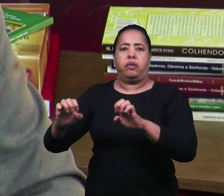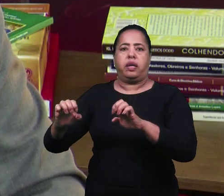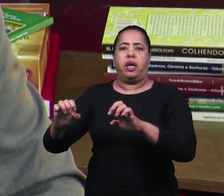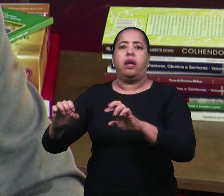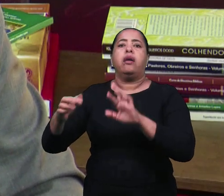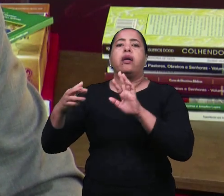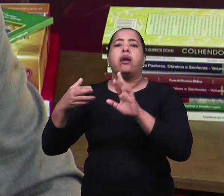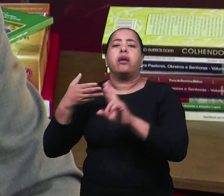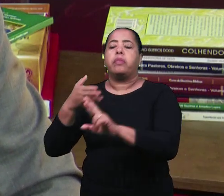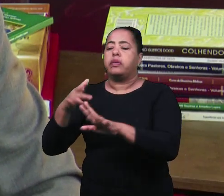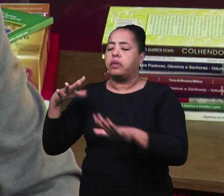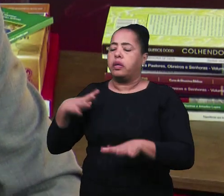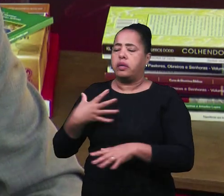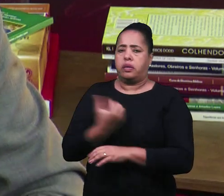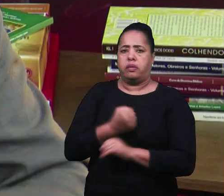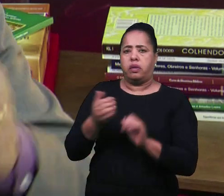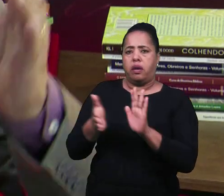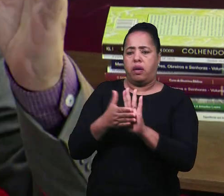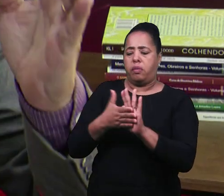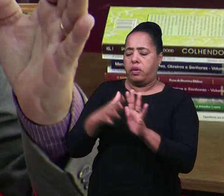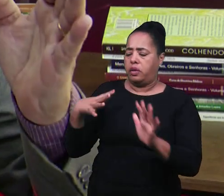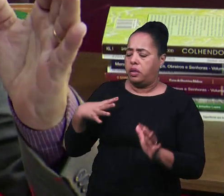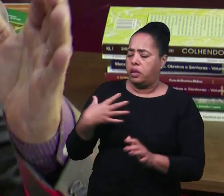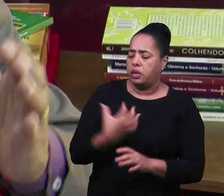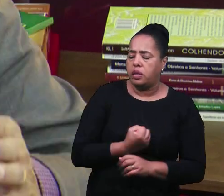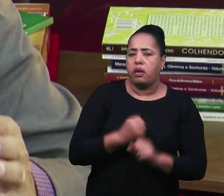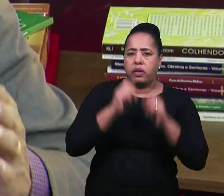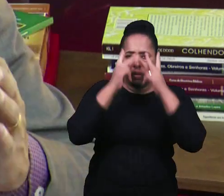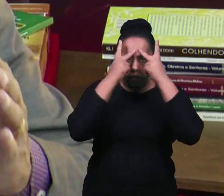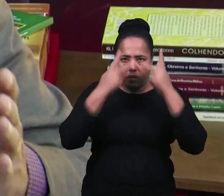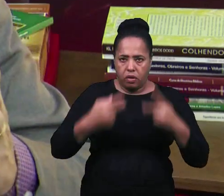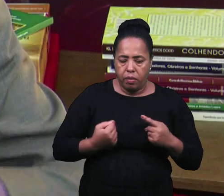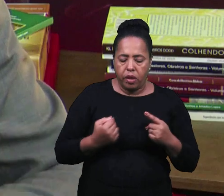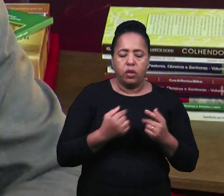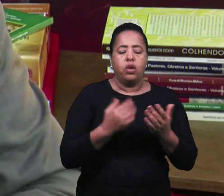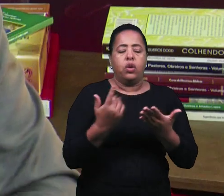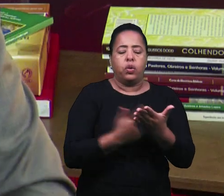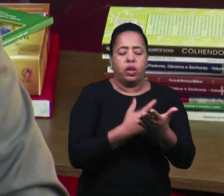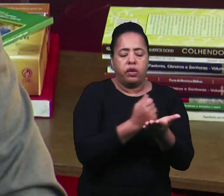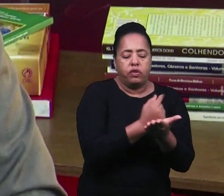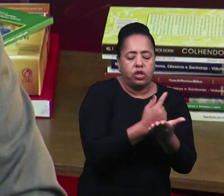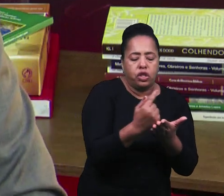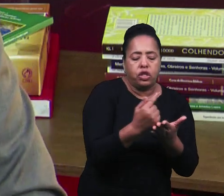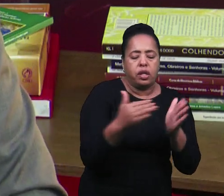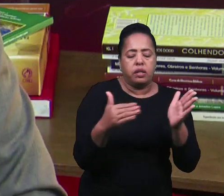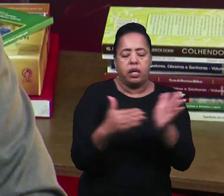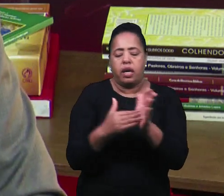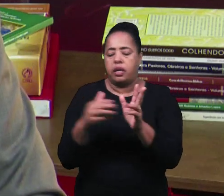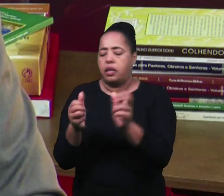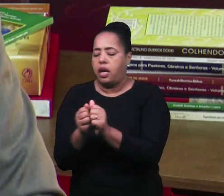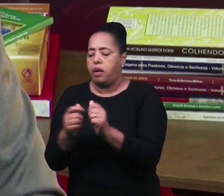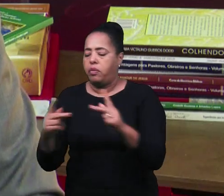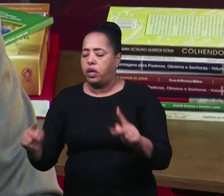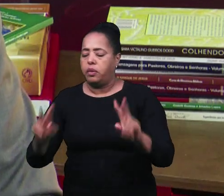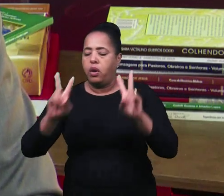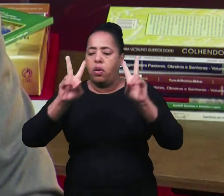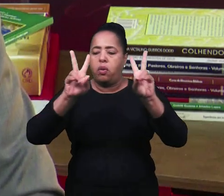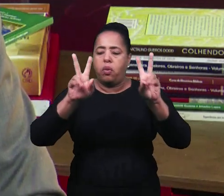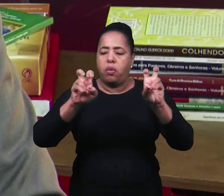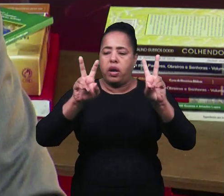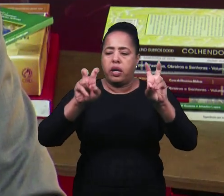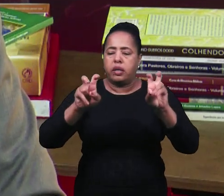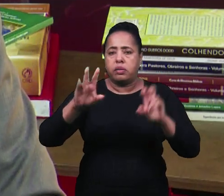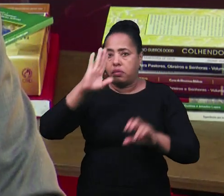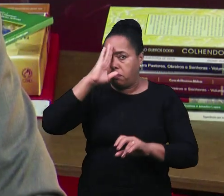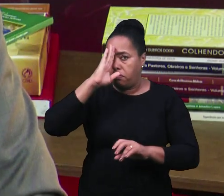É um projeto de resgate da vida do homem. Desde o Gênesis até o Apocalipse, o assunto principal da Bíblia